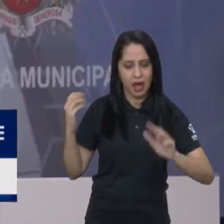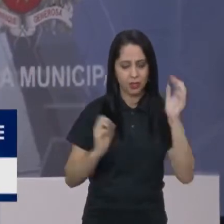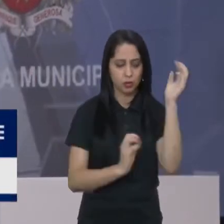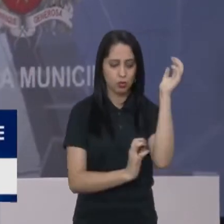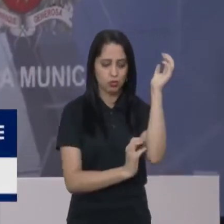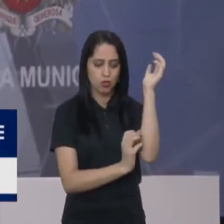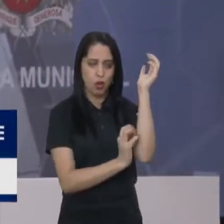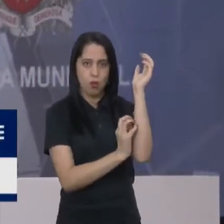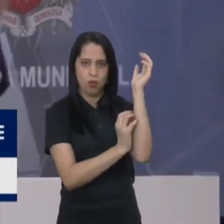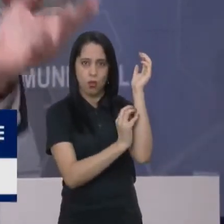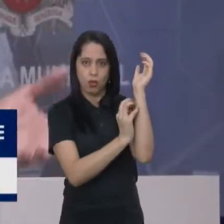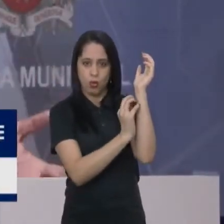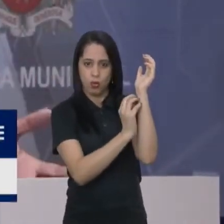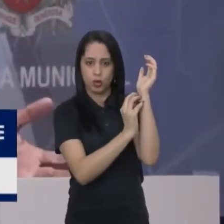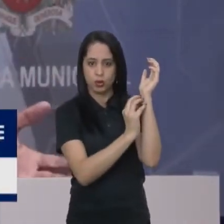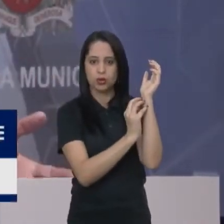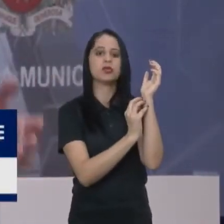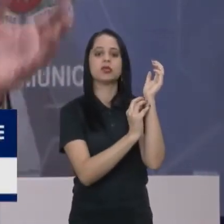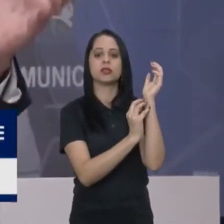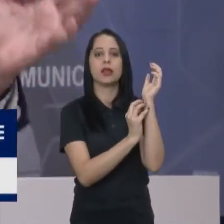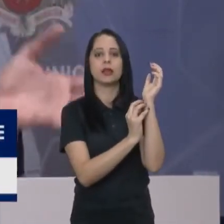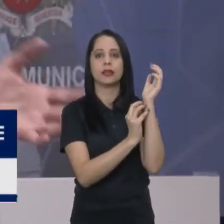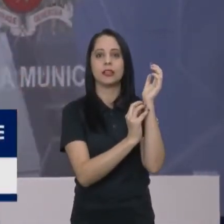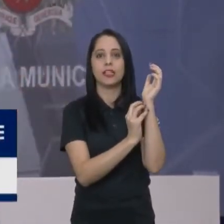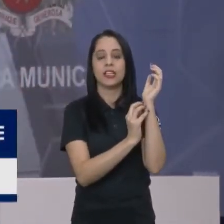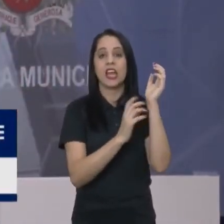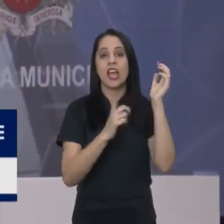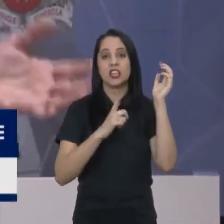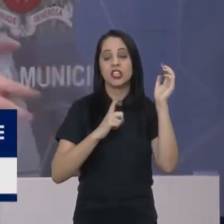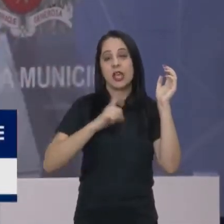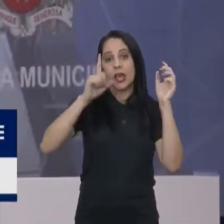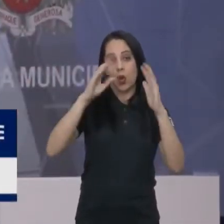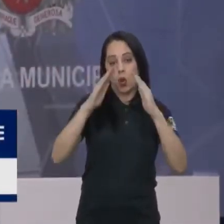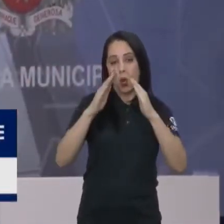novas gerações da cidade. A gente teve período sanatorial, depois disso,